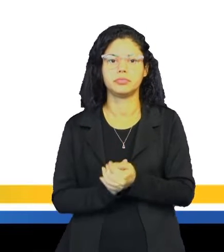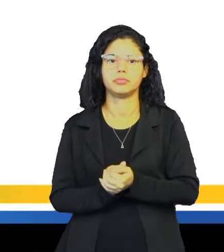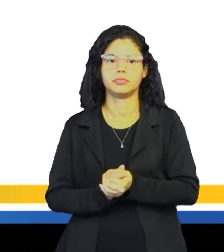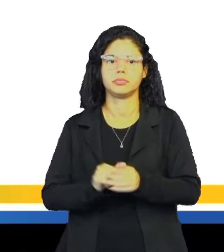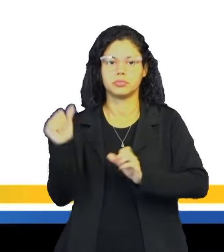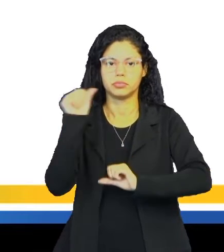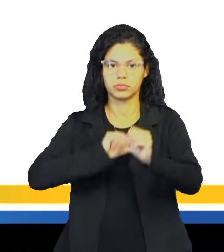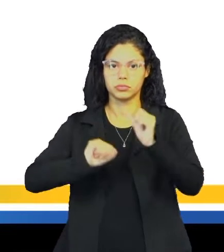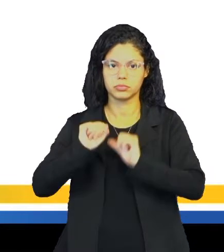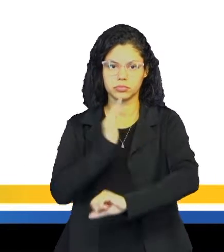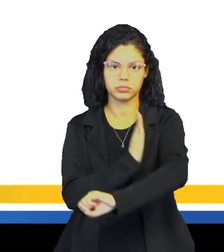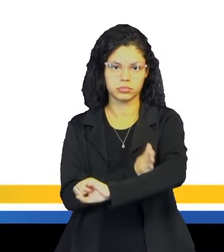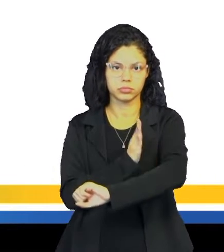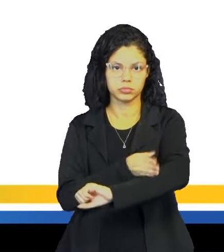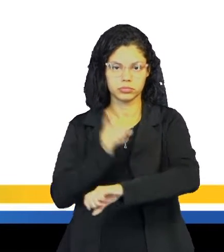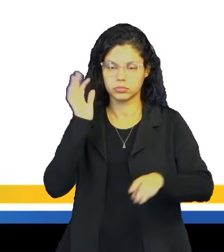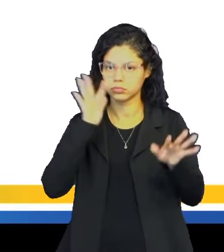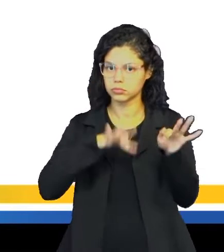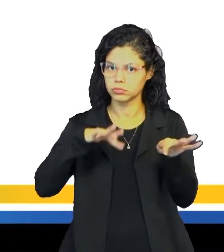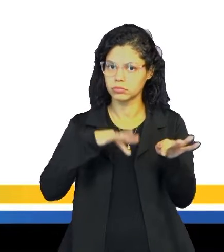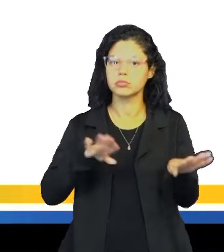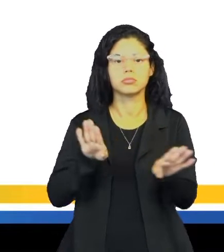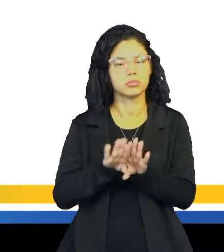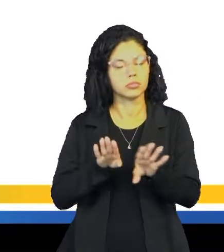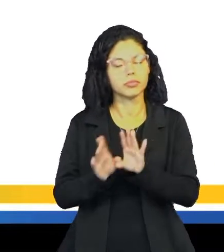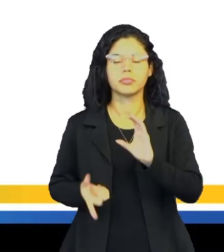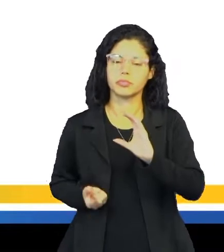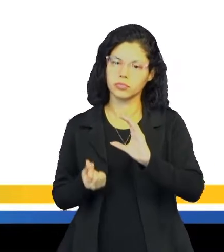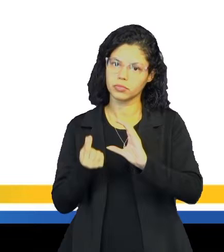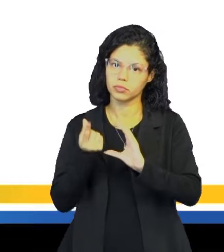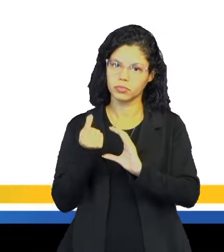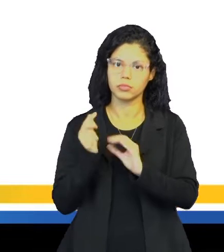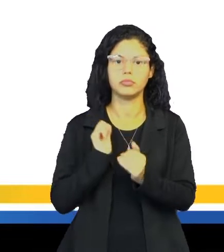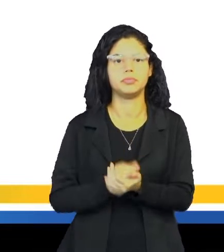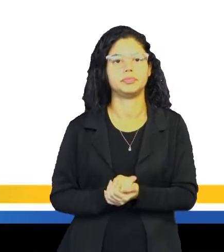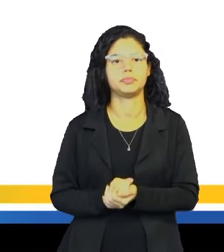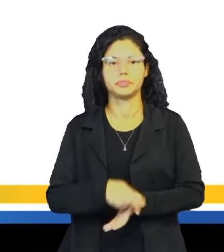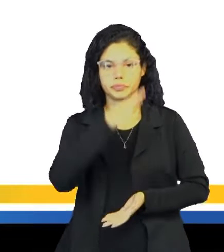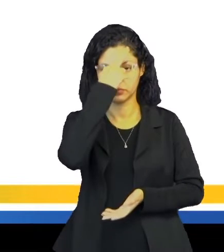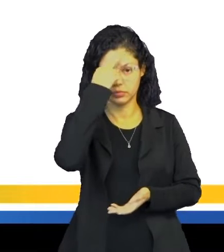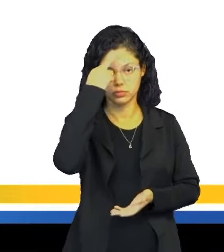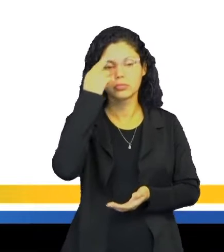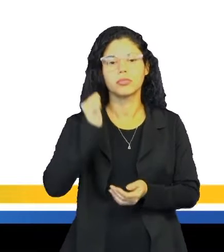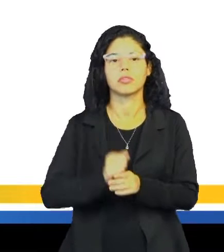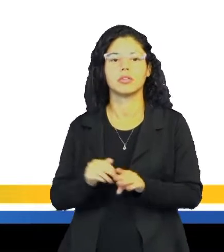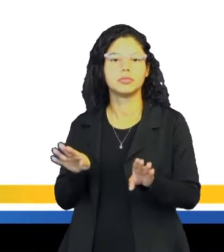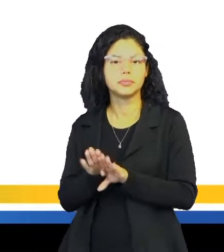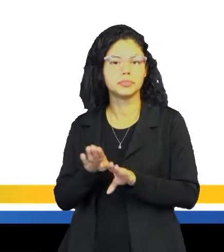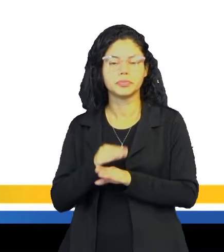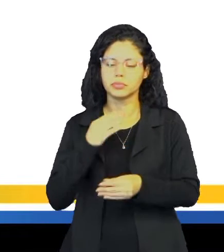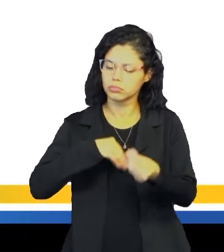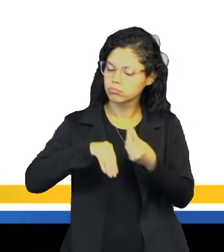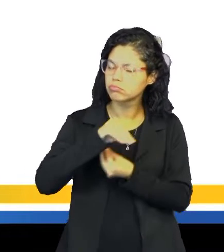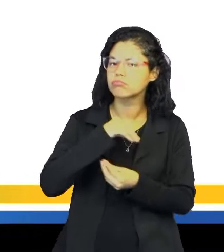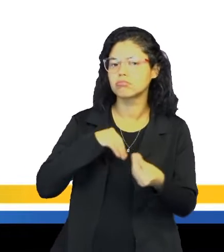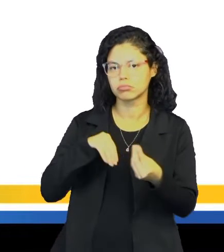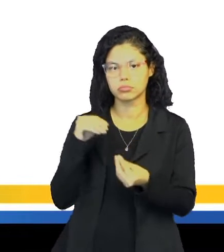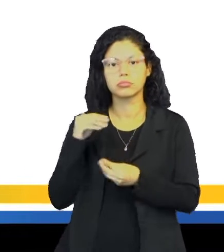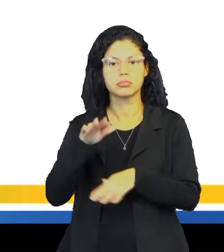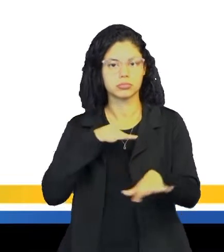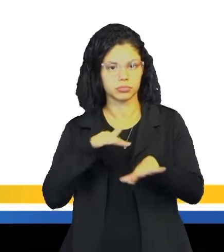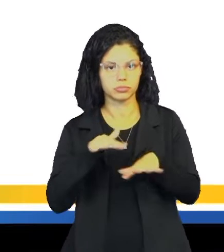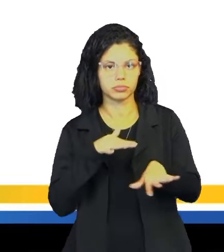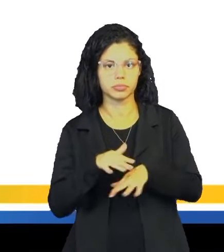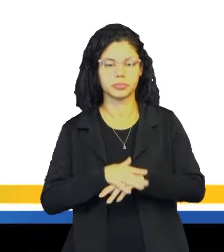entre o feudalismo e o capitalismo. O contexto histórico ajuda a compreender a conjuntura histórica que envolveu o movimento.